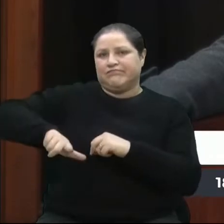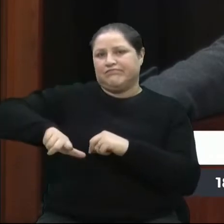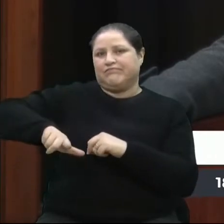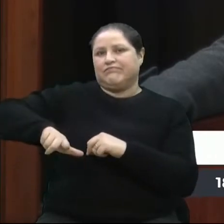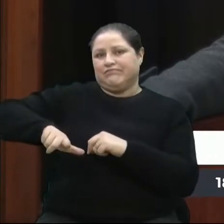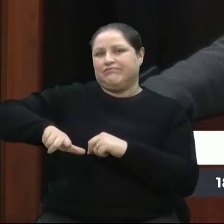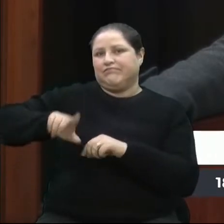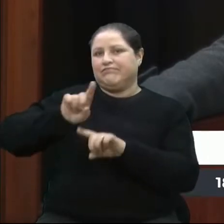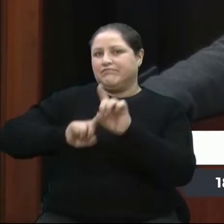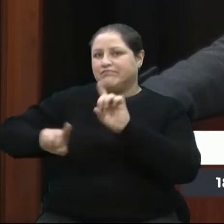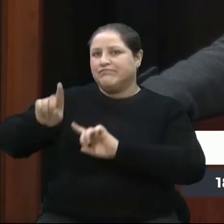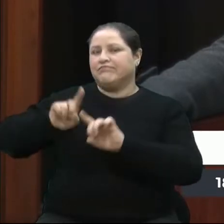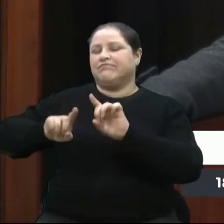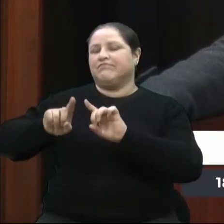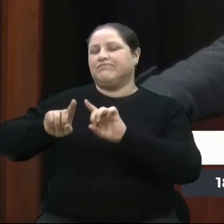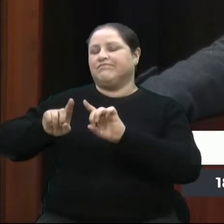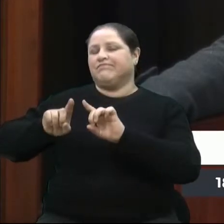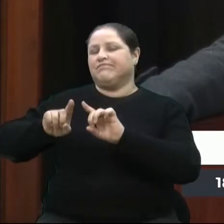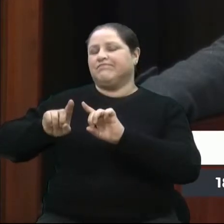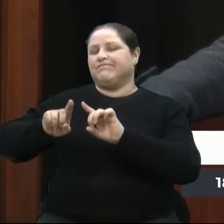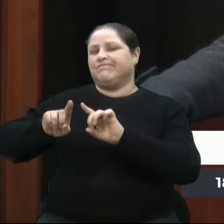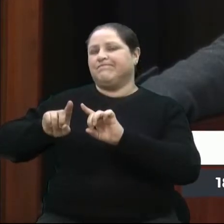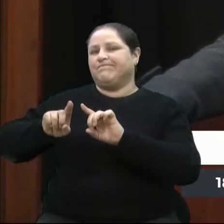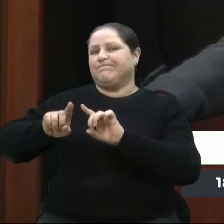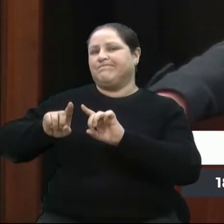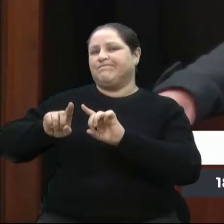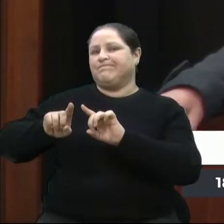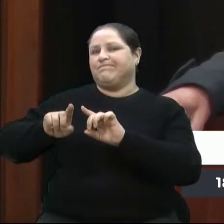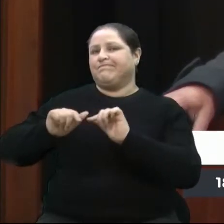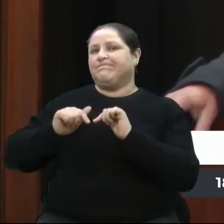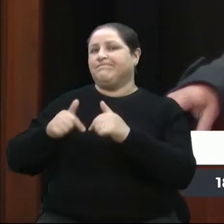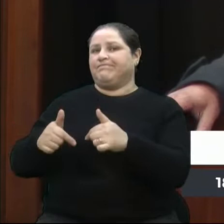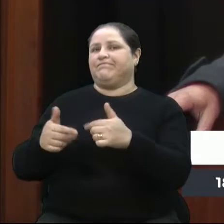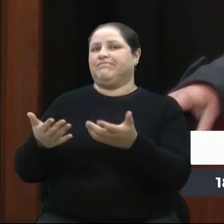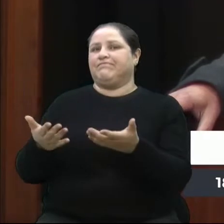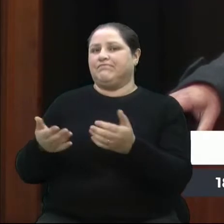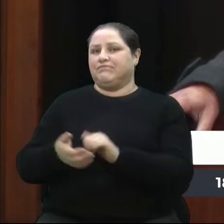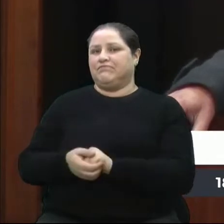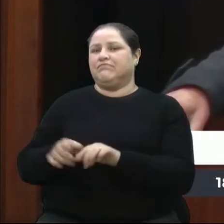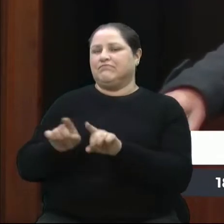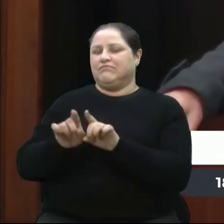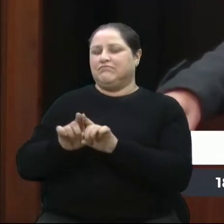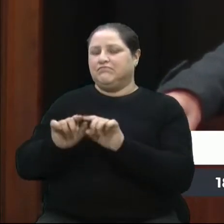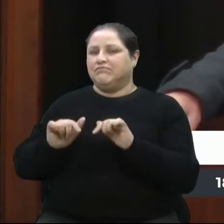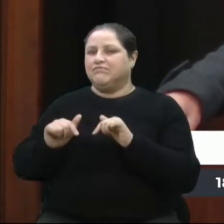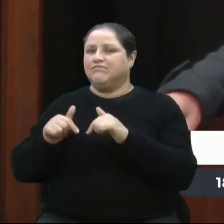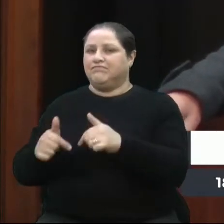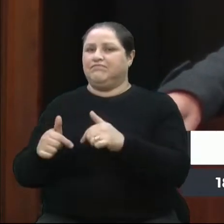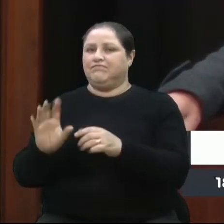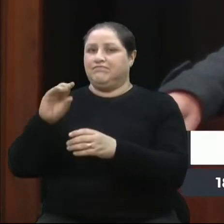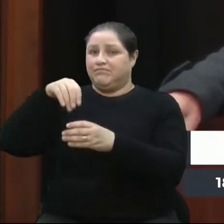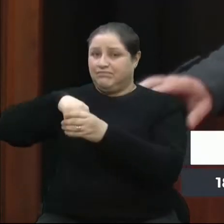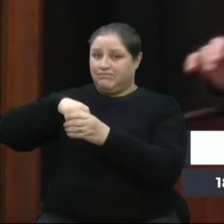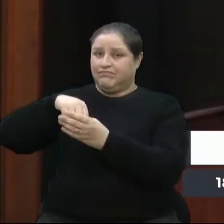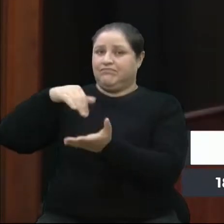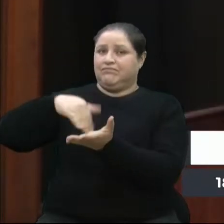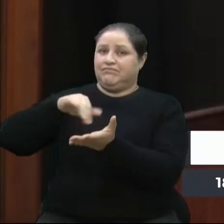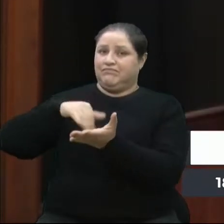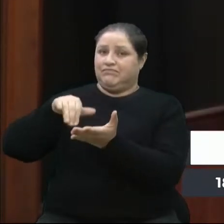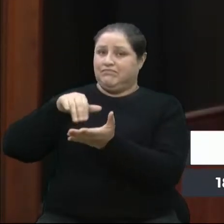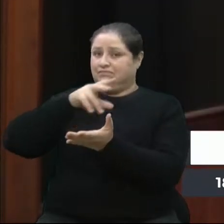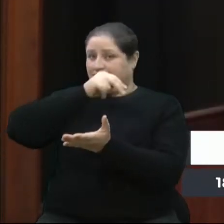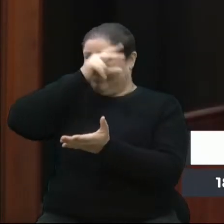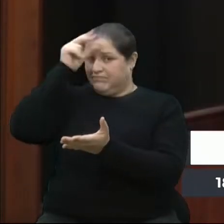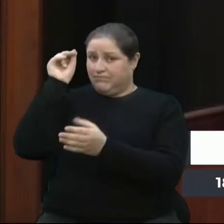revistos alguns posicionamentos, né, e atuações lá na Secretaria Municipal de